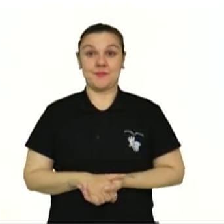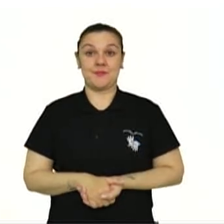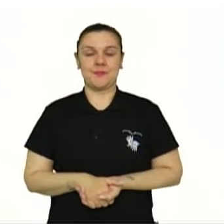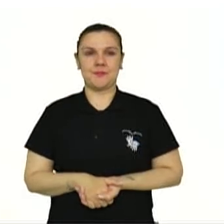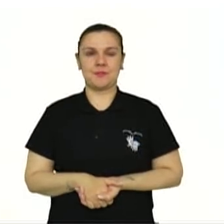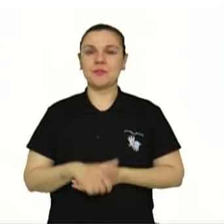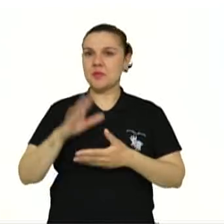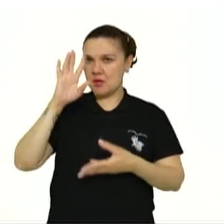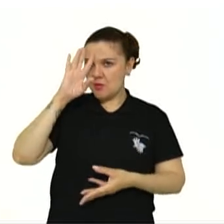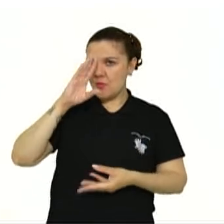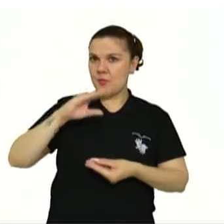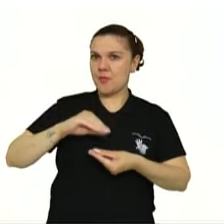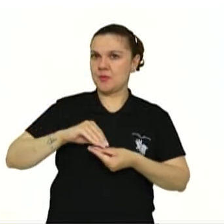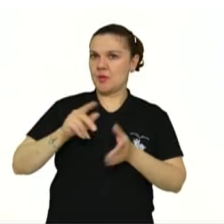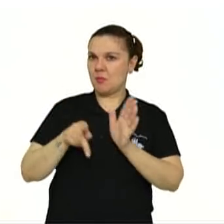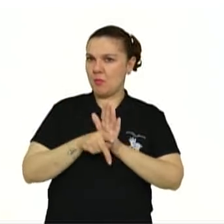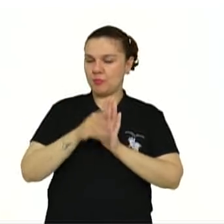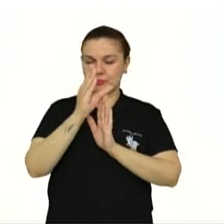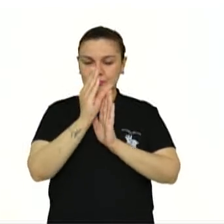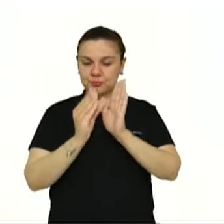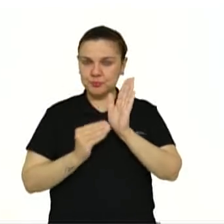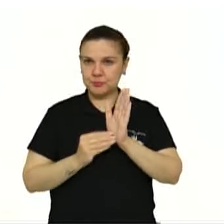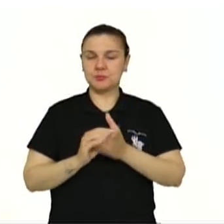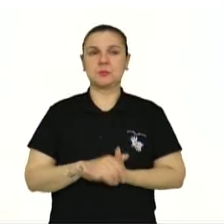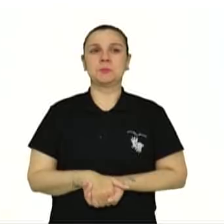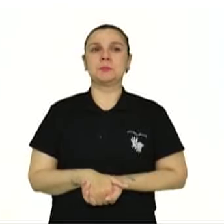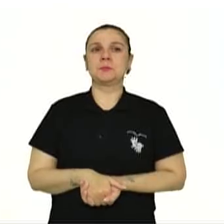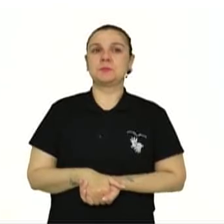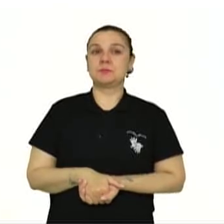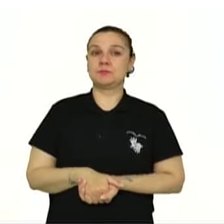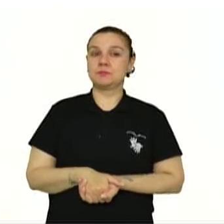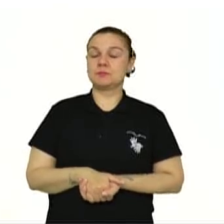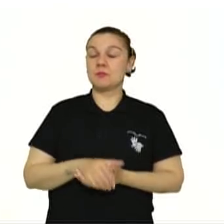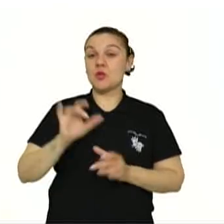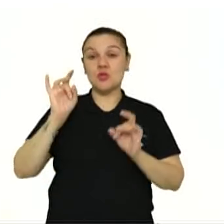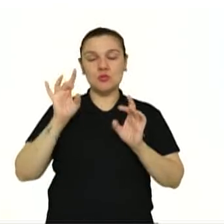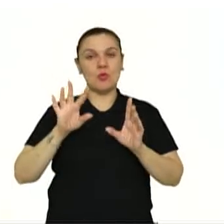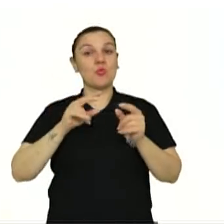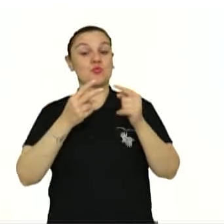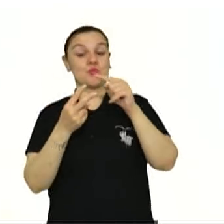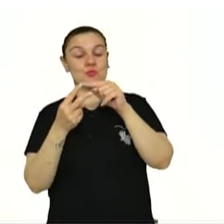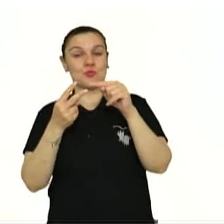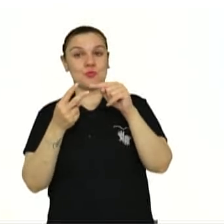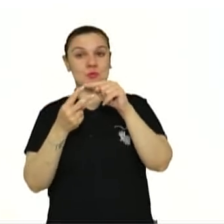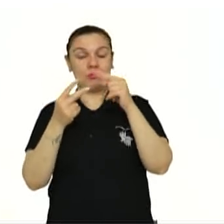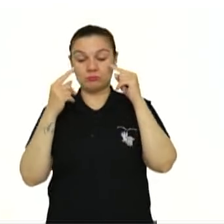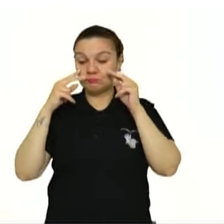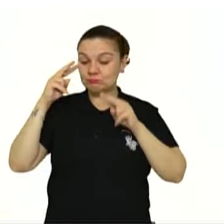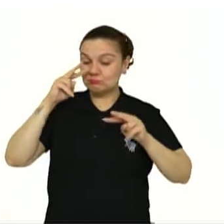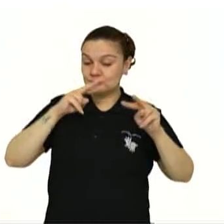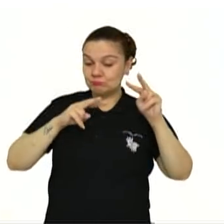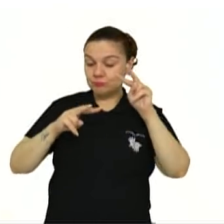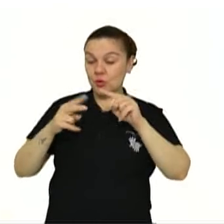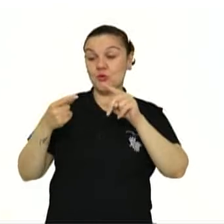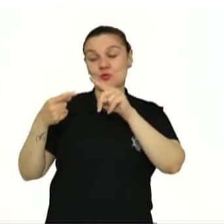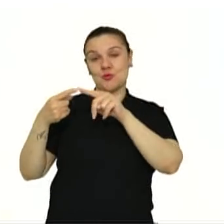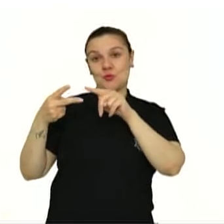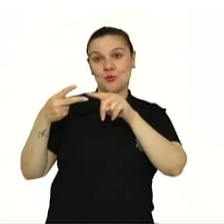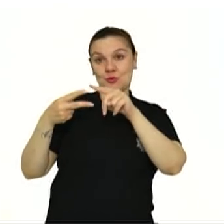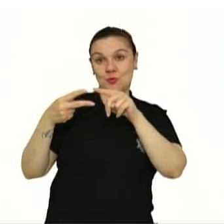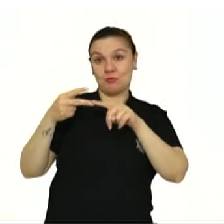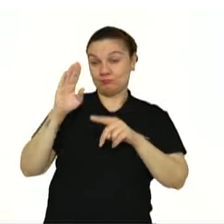A compreensão do conteúdo, então, passa, portanto, pela observação destes